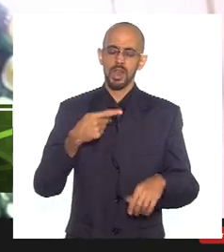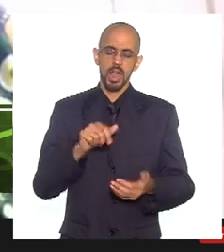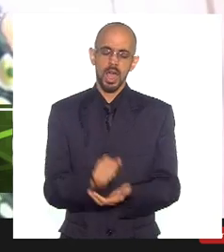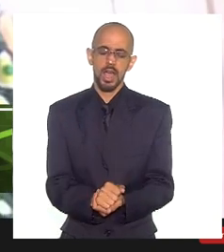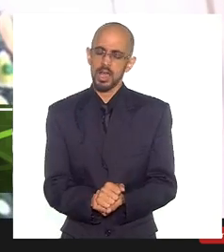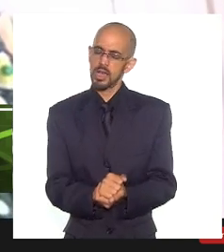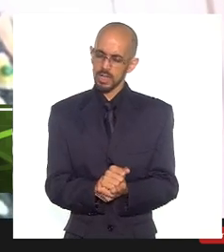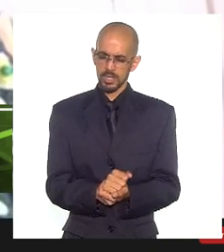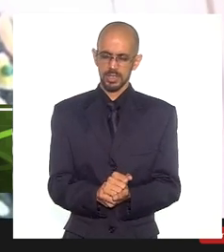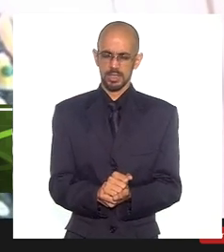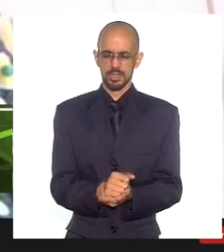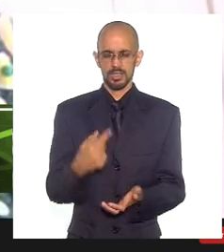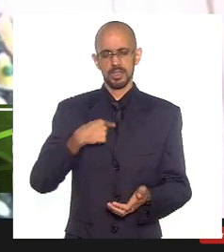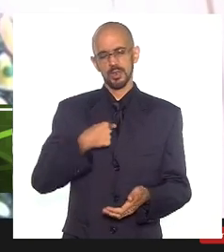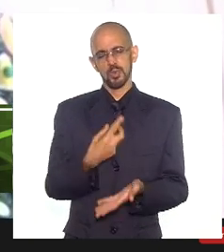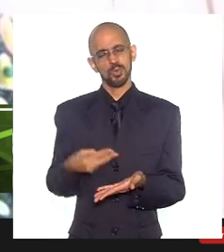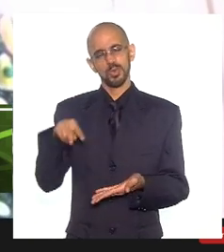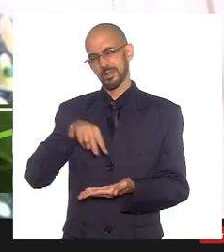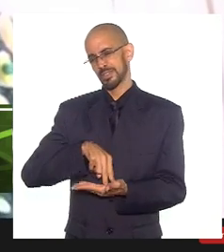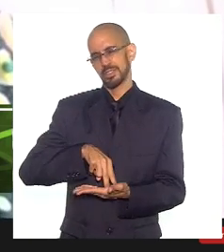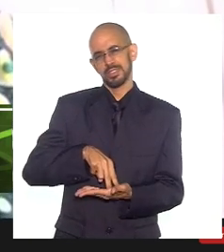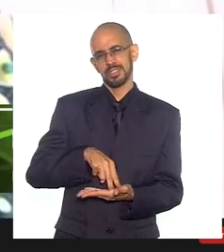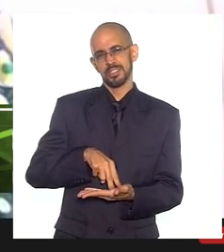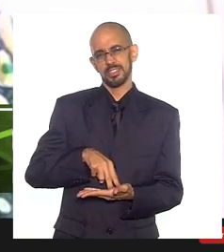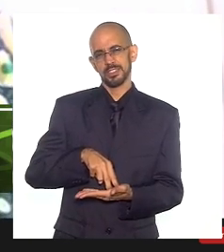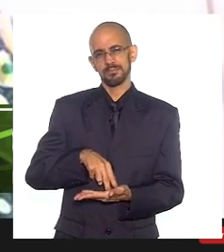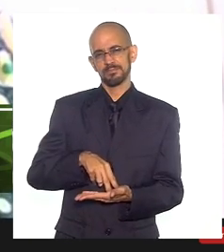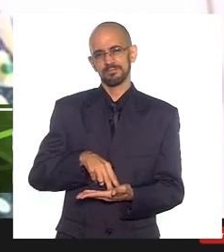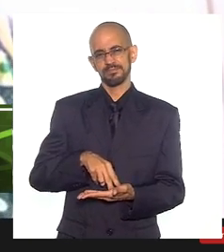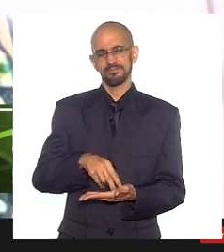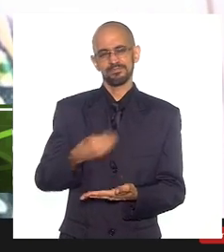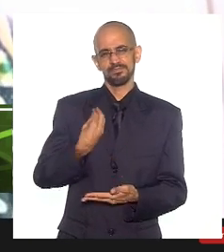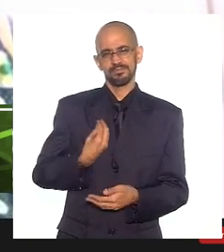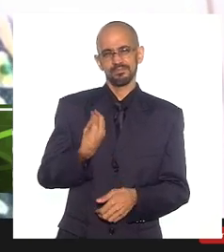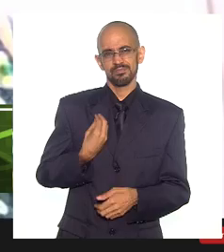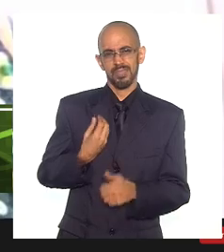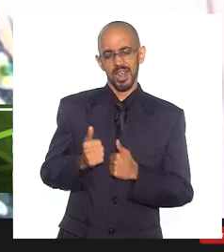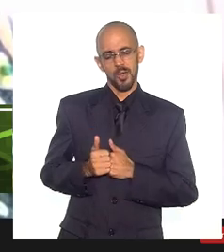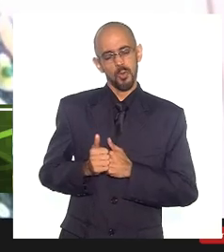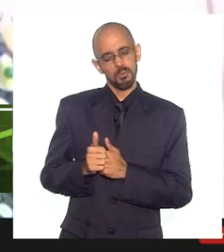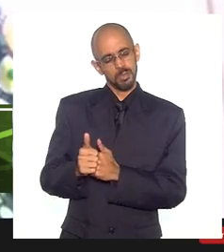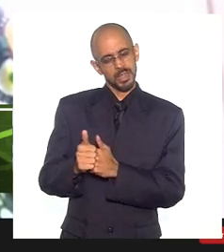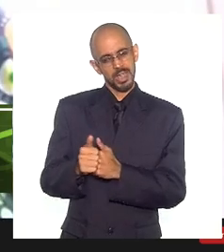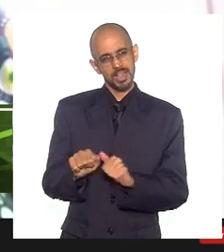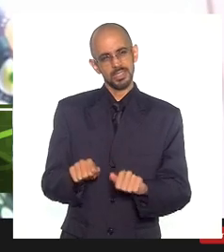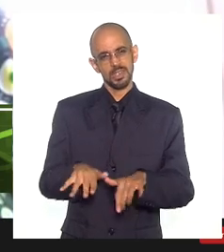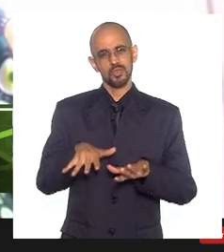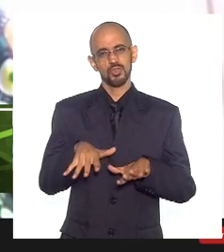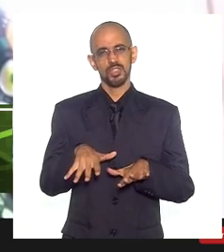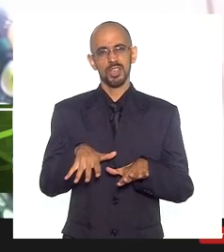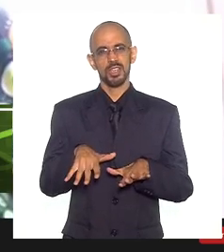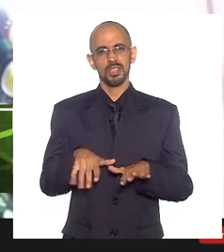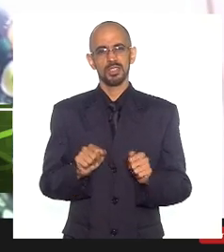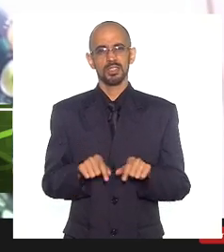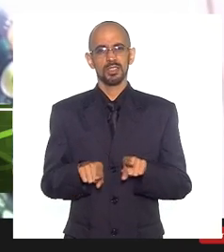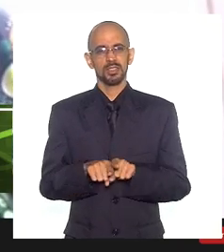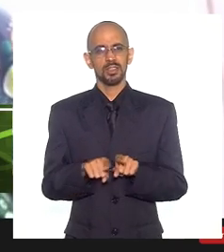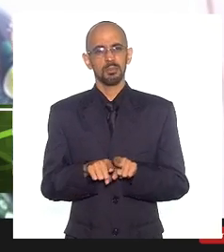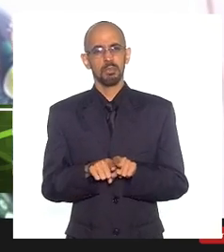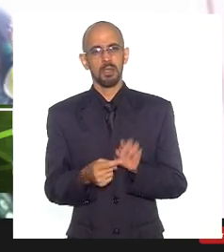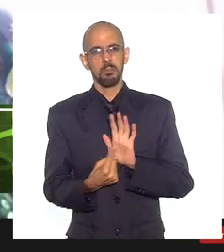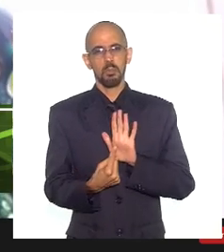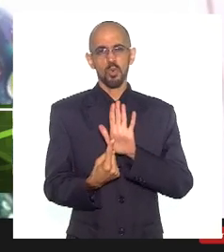já me mantenho aqui ativa para seguir acompanhando essa audiência pública e traçar melhores